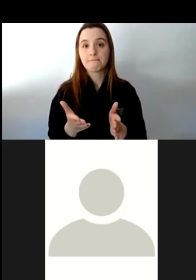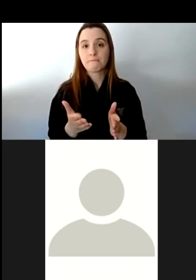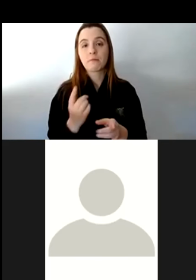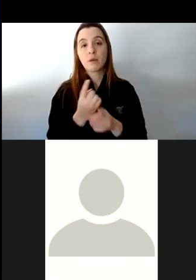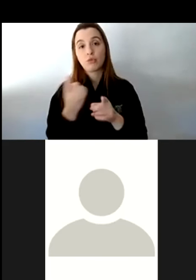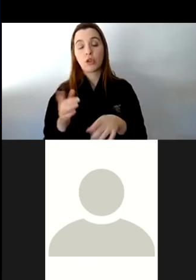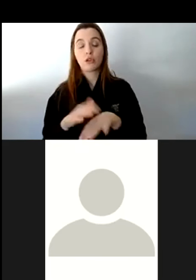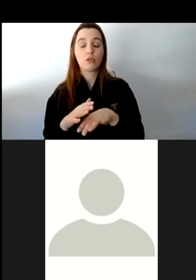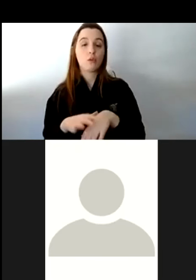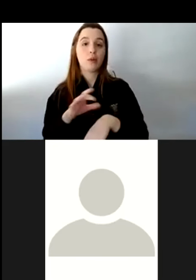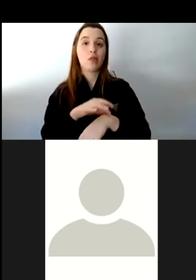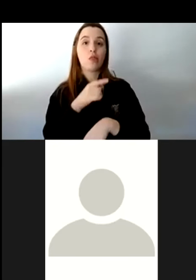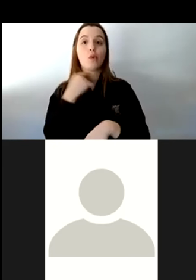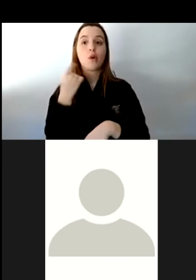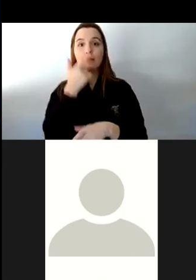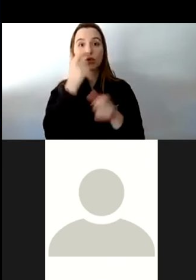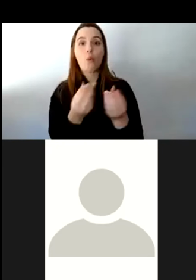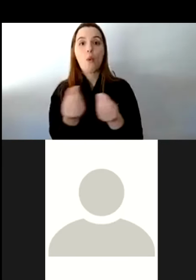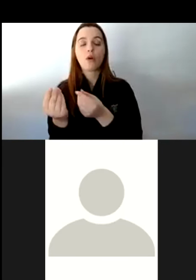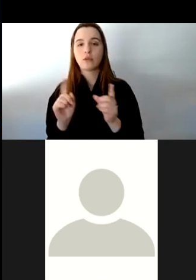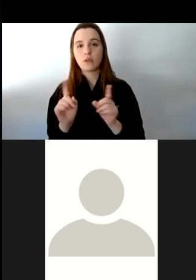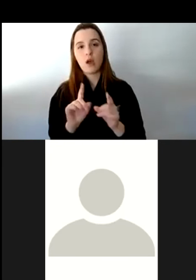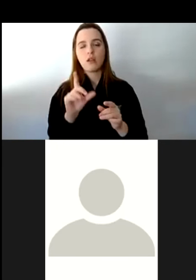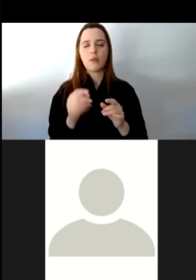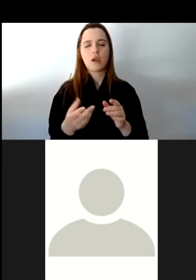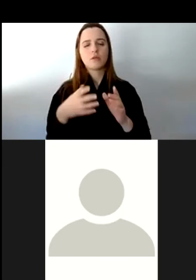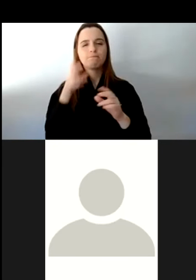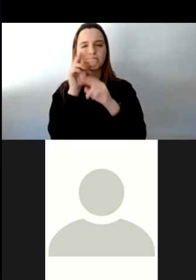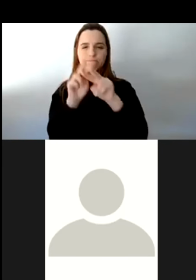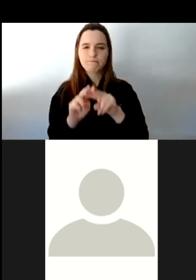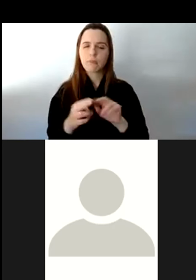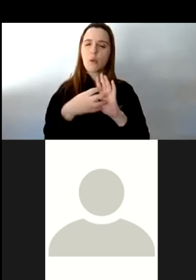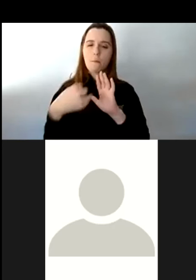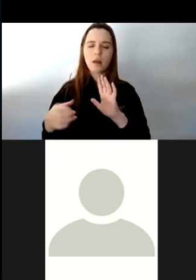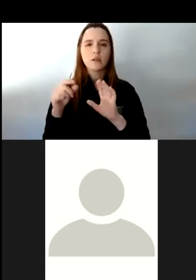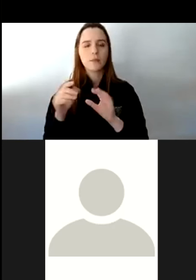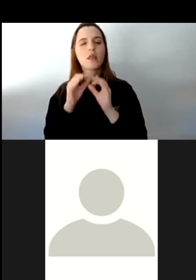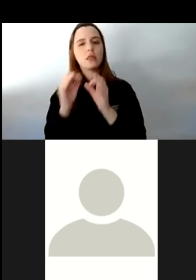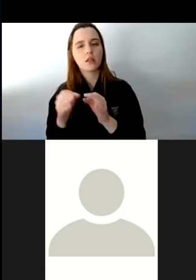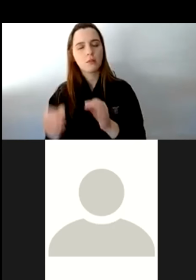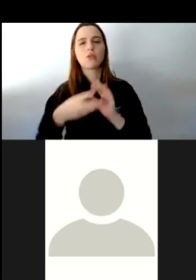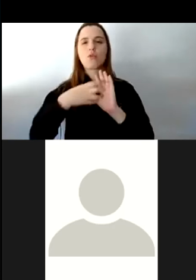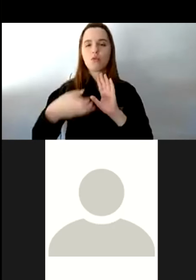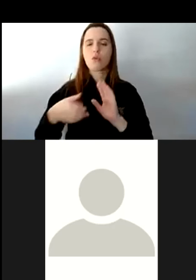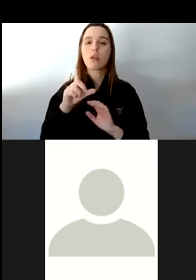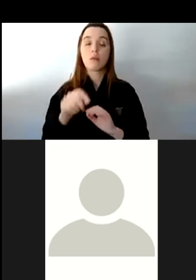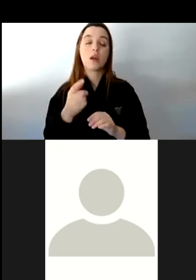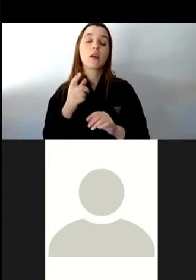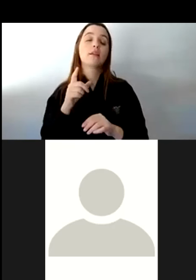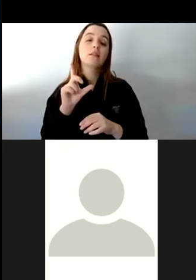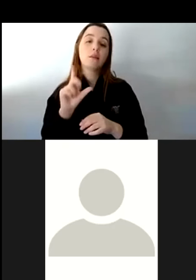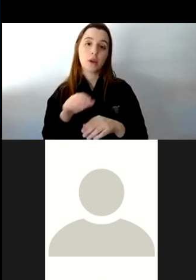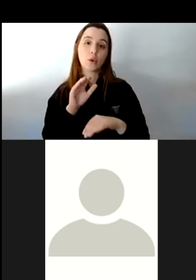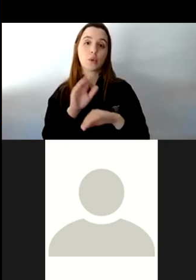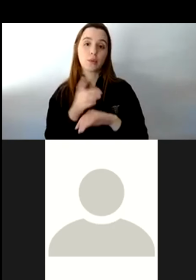doenças, à complexidade quer no diagnóstico, quer no tratamento, e também, muitas vezes, por elevados custos